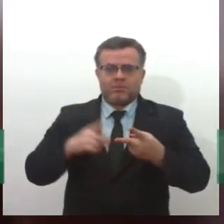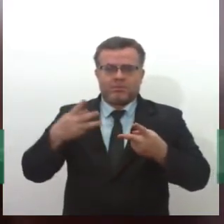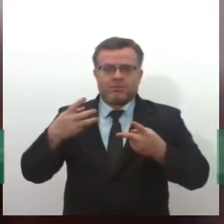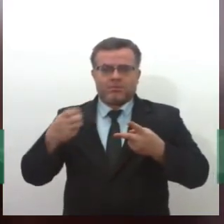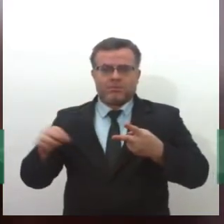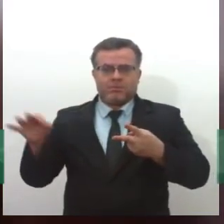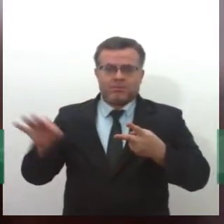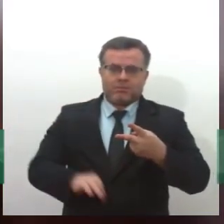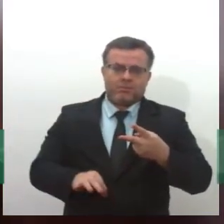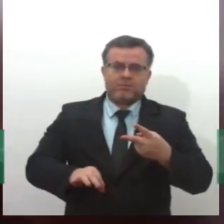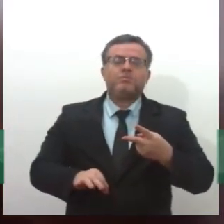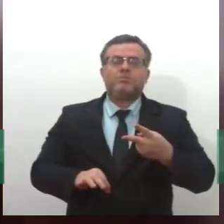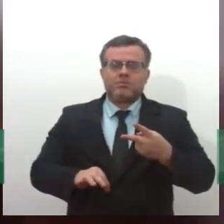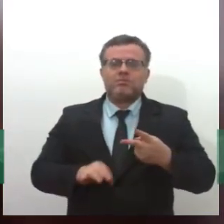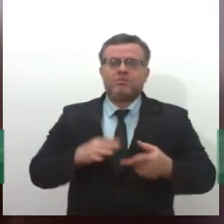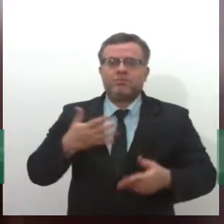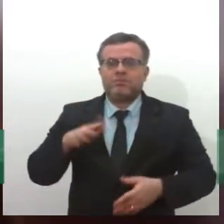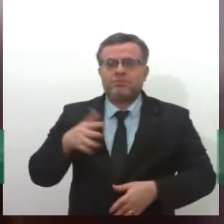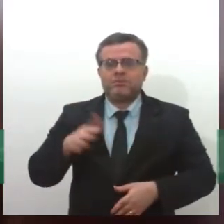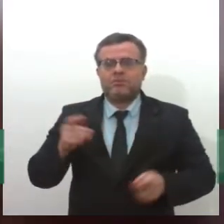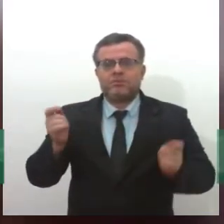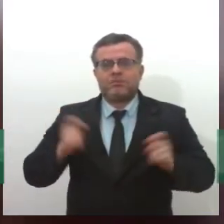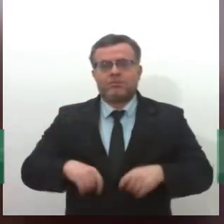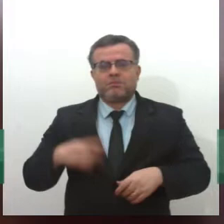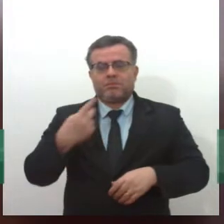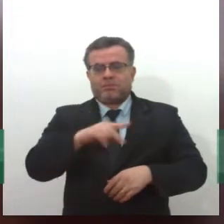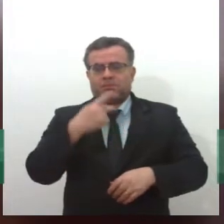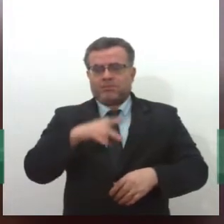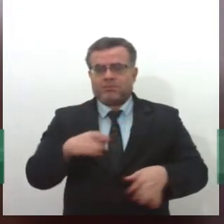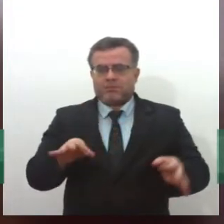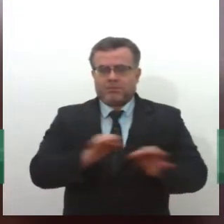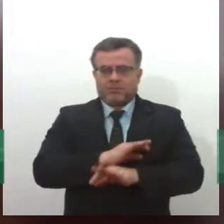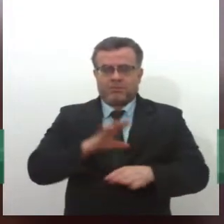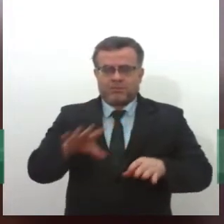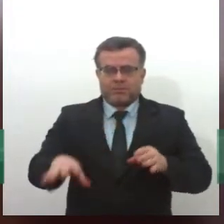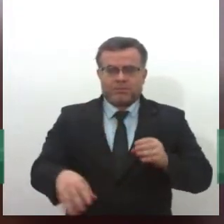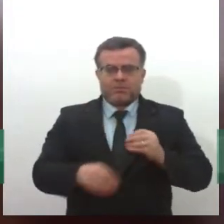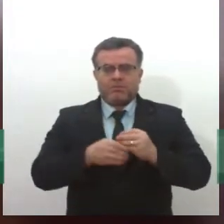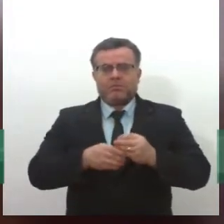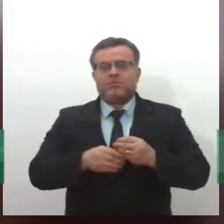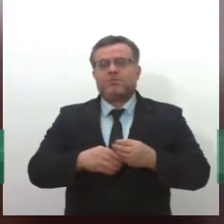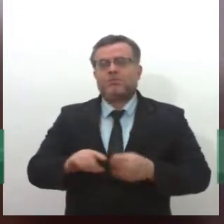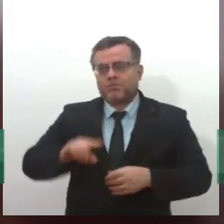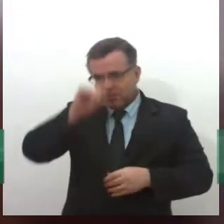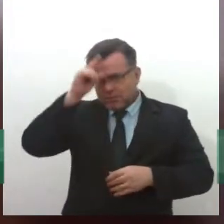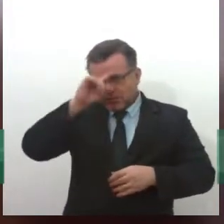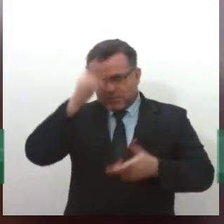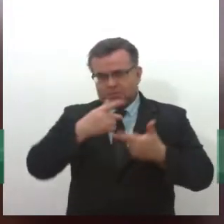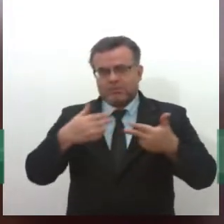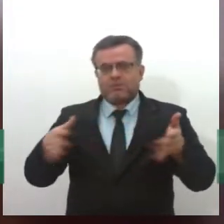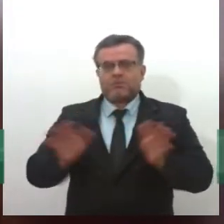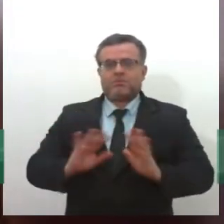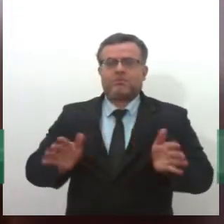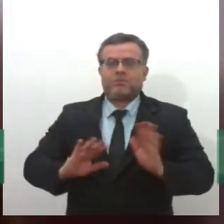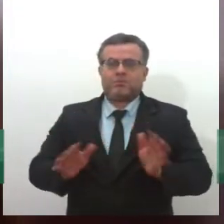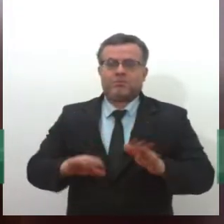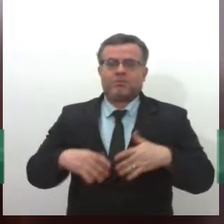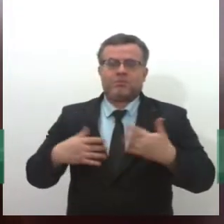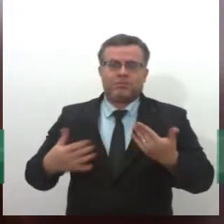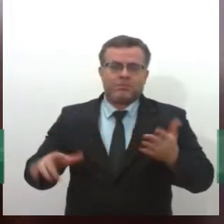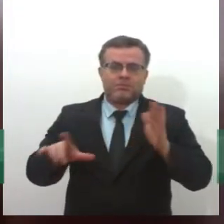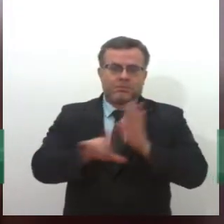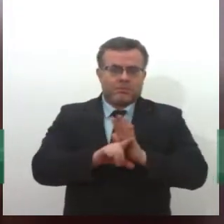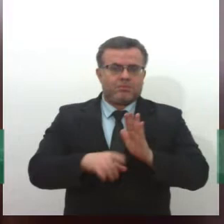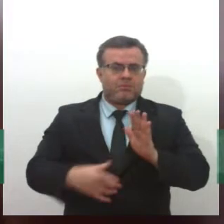ser a gente deve partir dele. A gente não deve engessar 30% na Constituição. Acho que esse já é um ponto. E, além